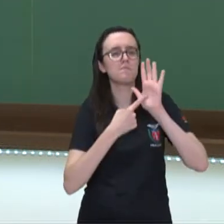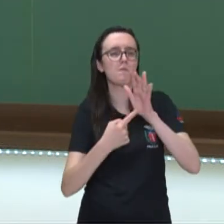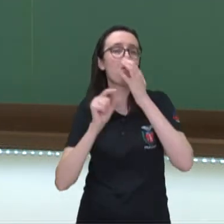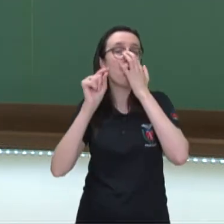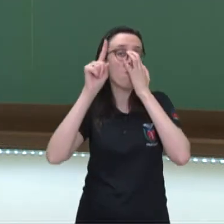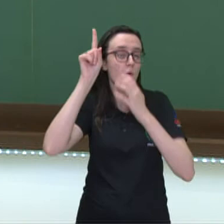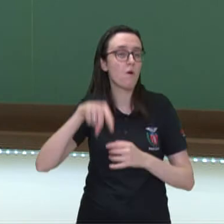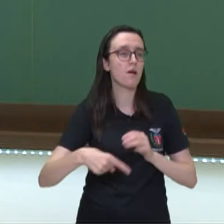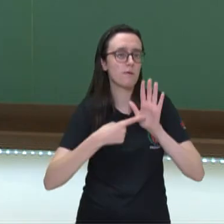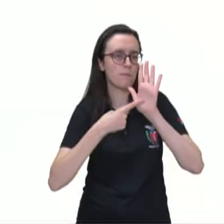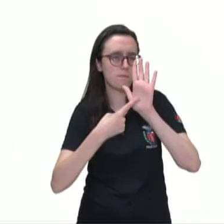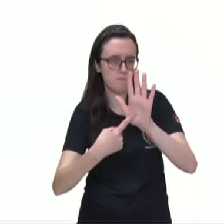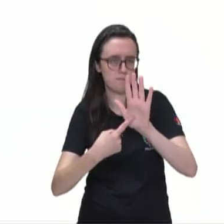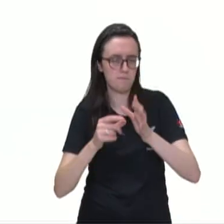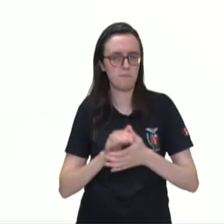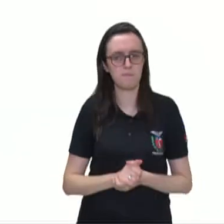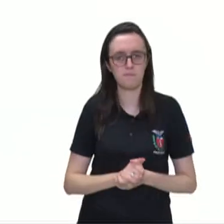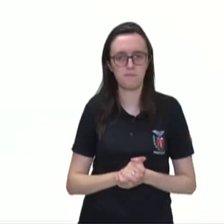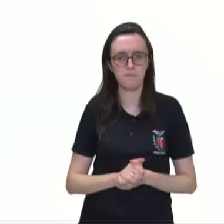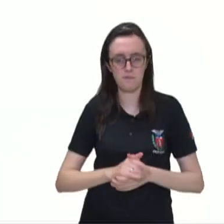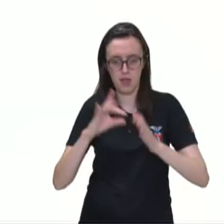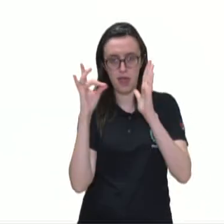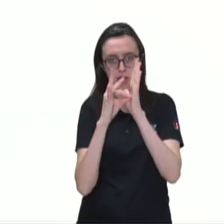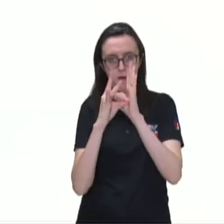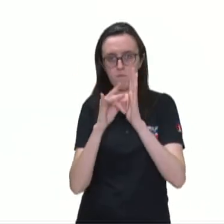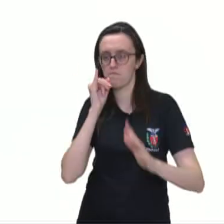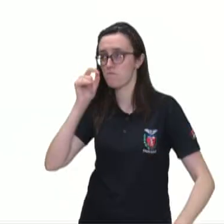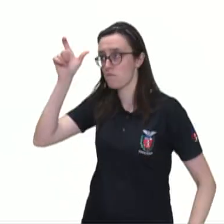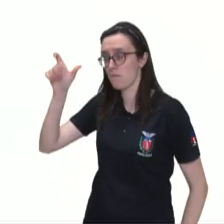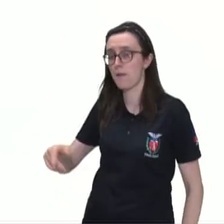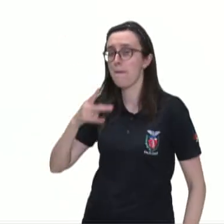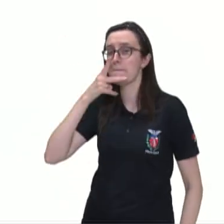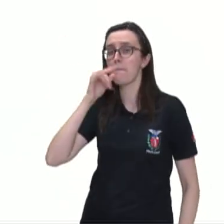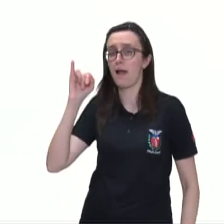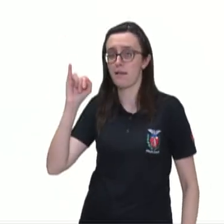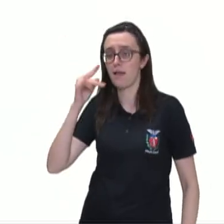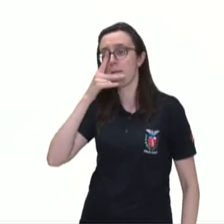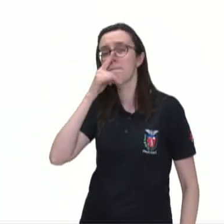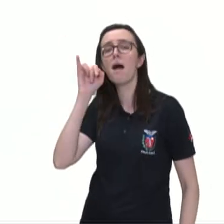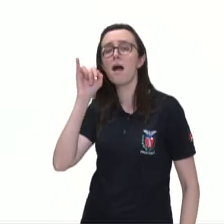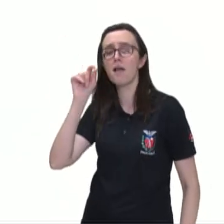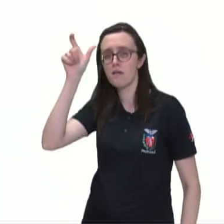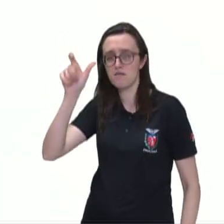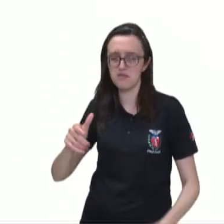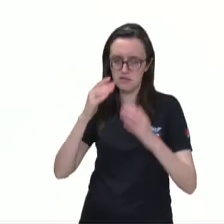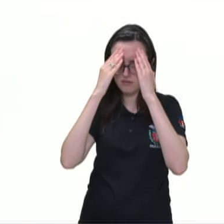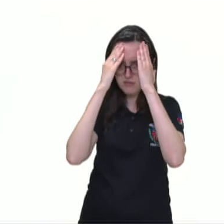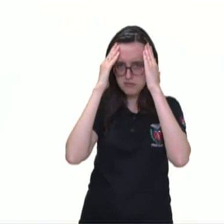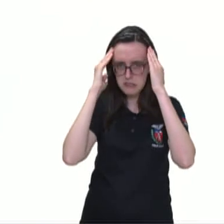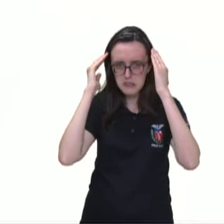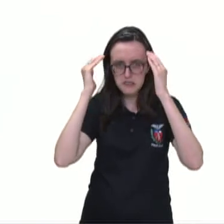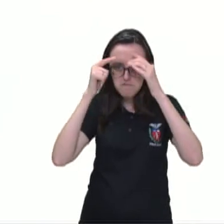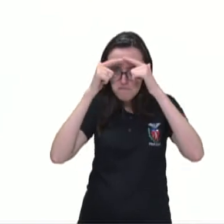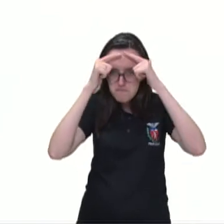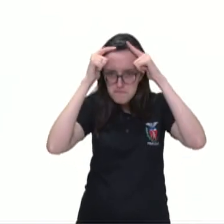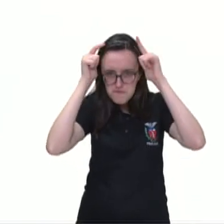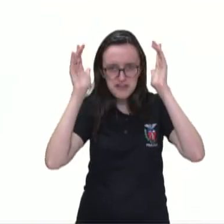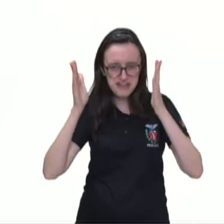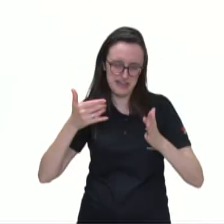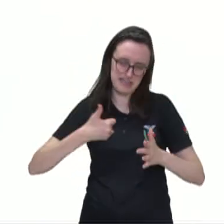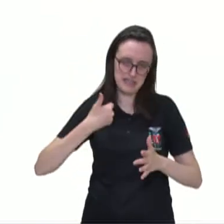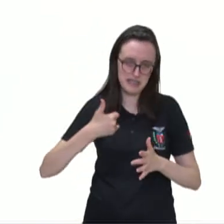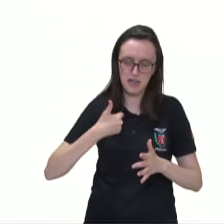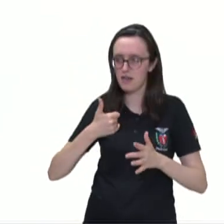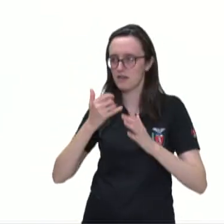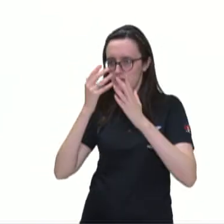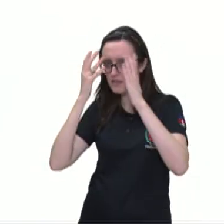de sentido literal, pai, Pai é aquele que tem pouco cabelo, pensando numa certa idade,